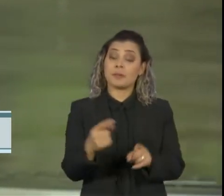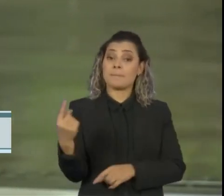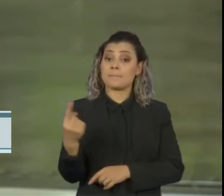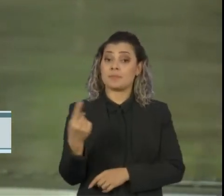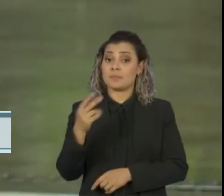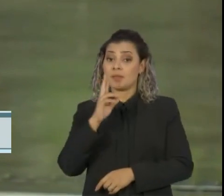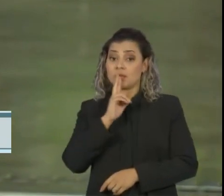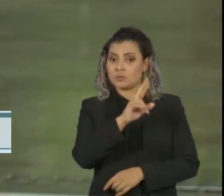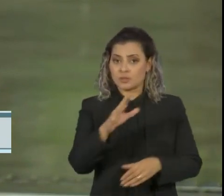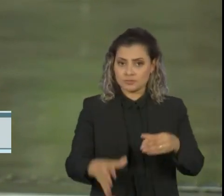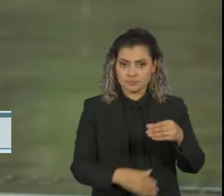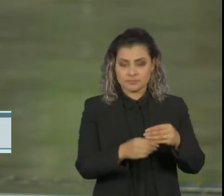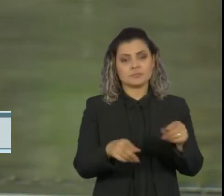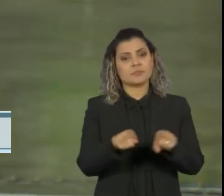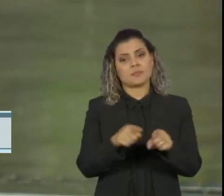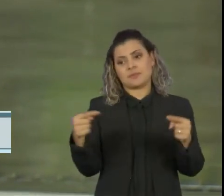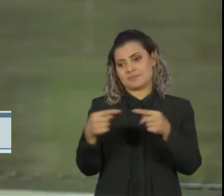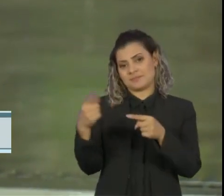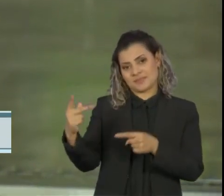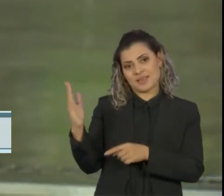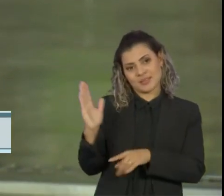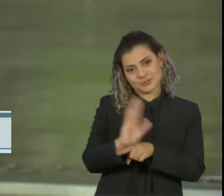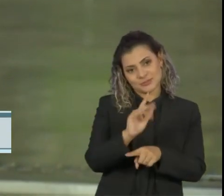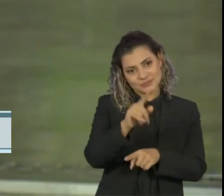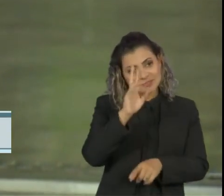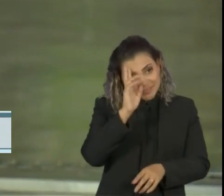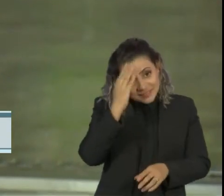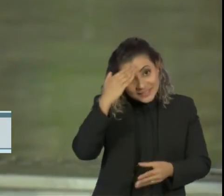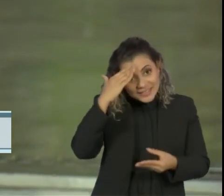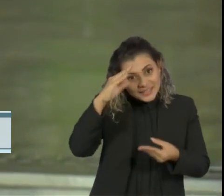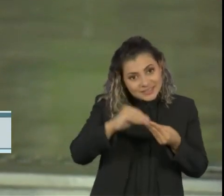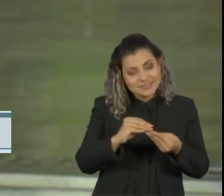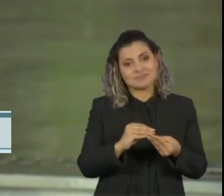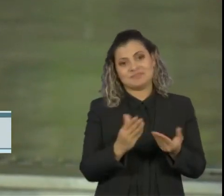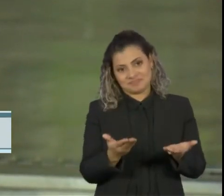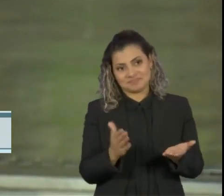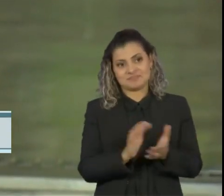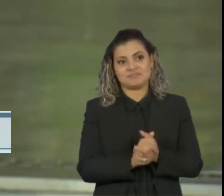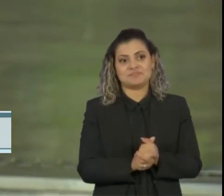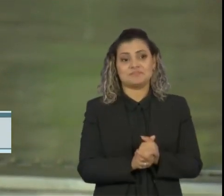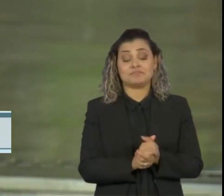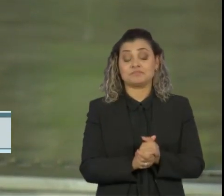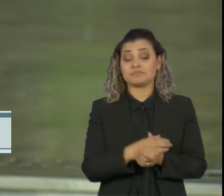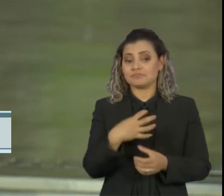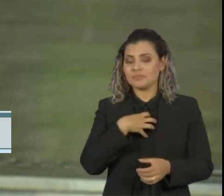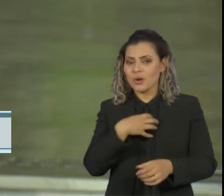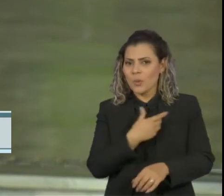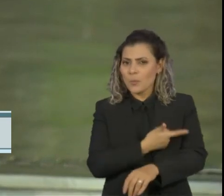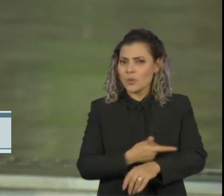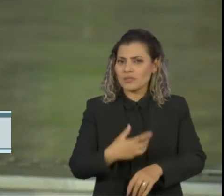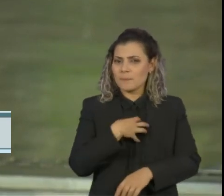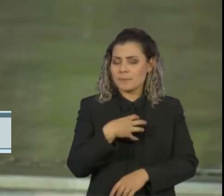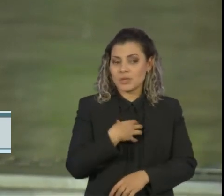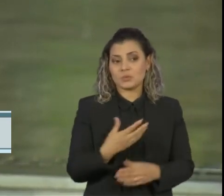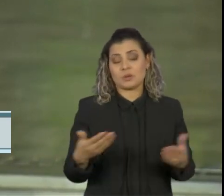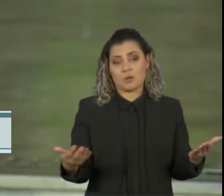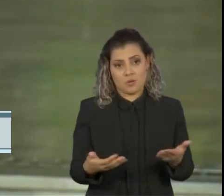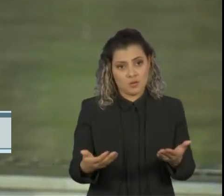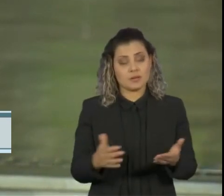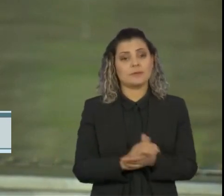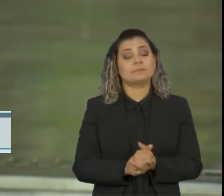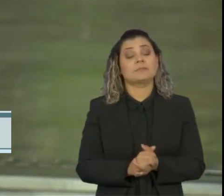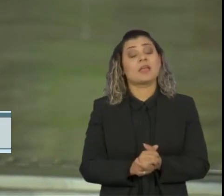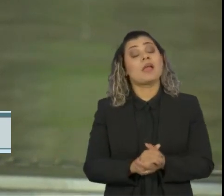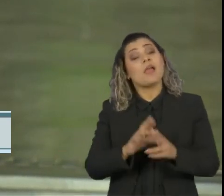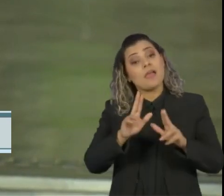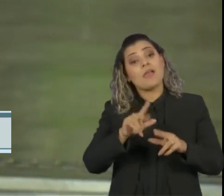da resposta também já ajuda a responder a segunda. O comportamento da nossa curva é um resultado